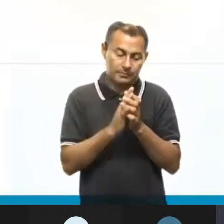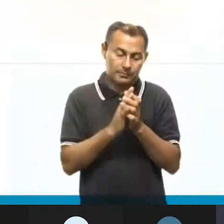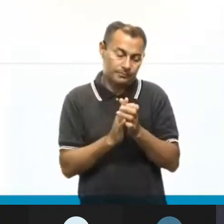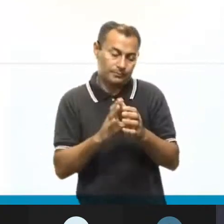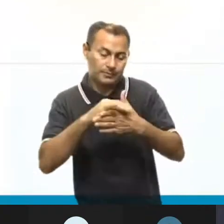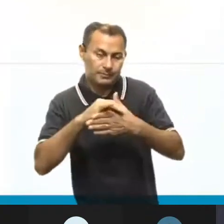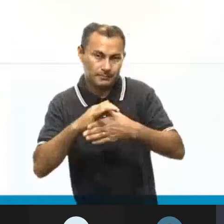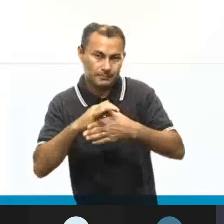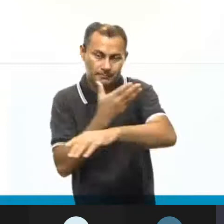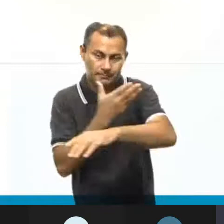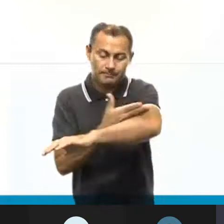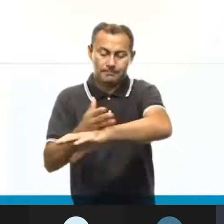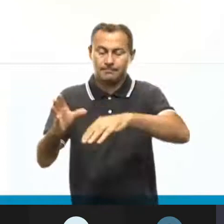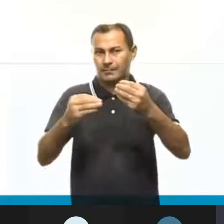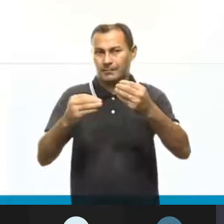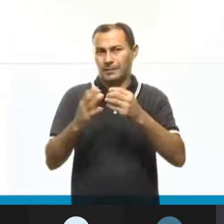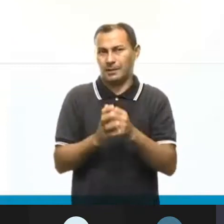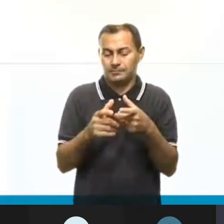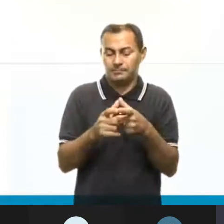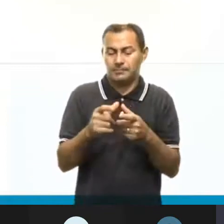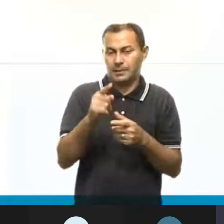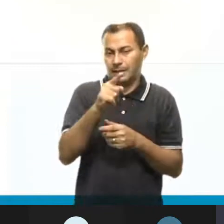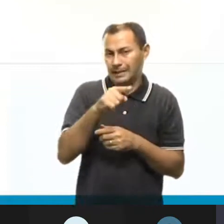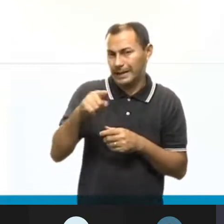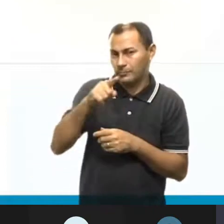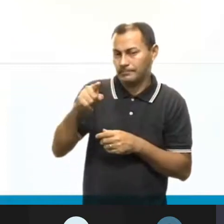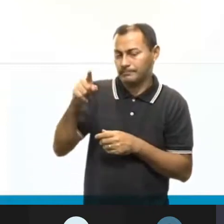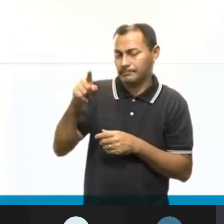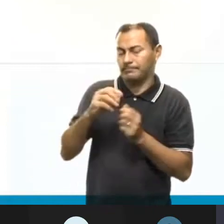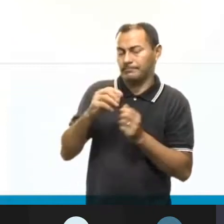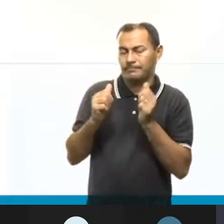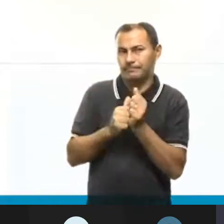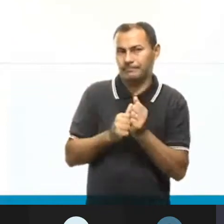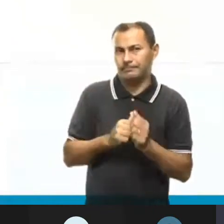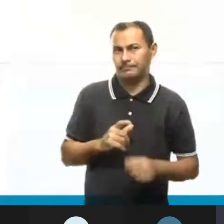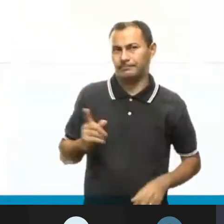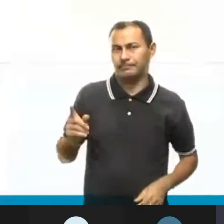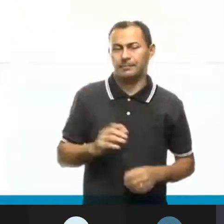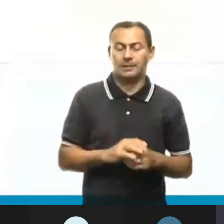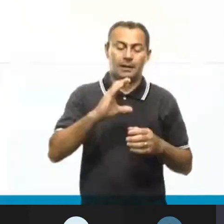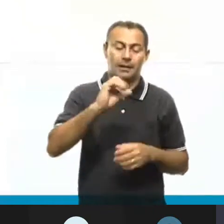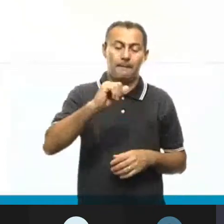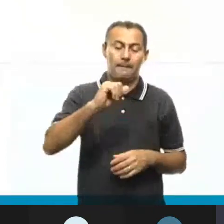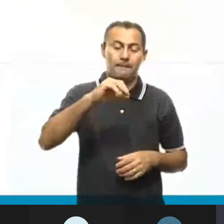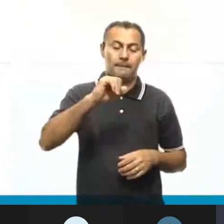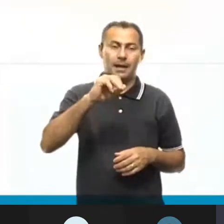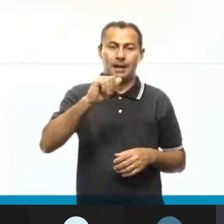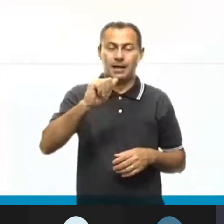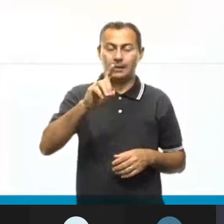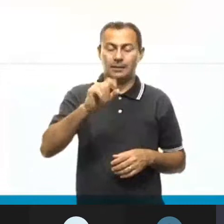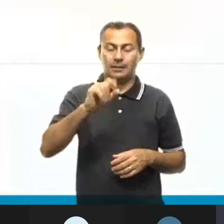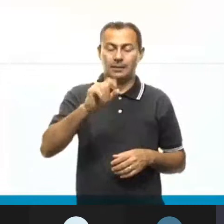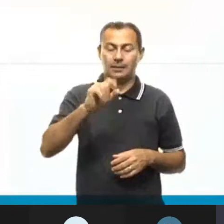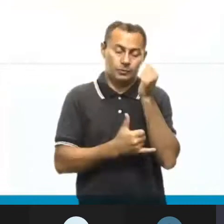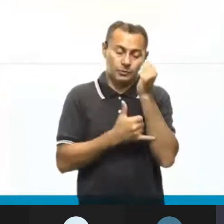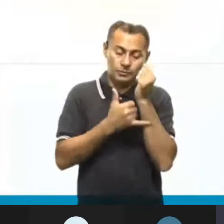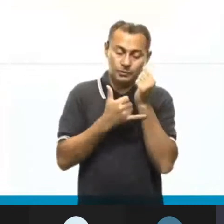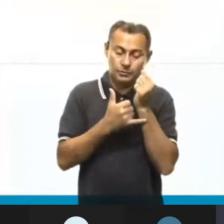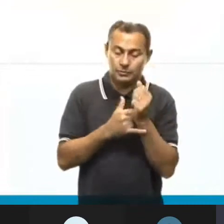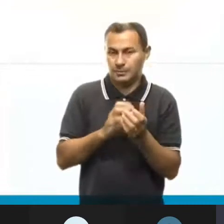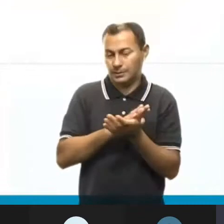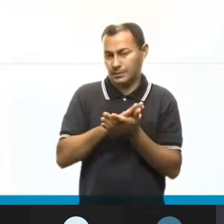hialina, né? Então, nós temos aí anéis de cartilagem que estão aí ao redor, né, da camada de músculo liso aqui, né,